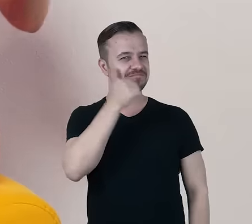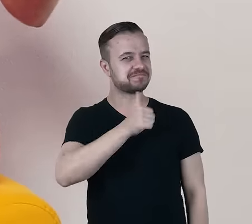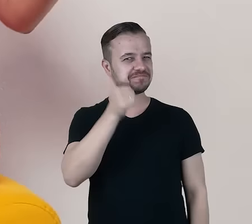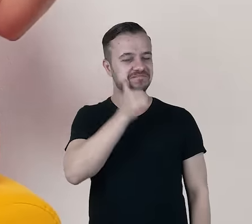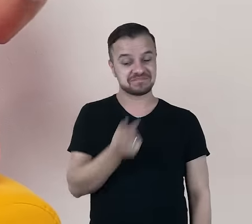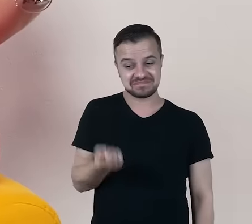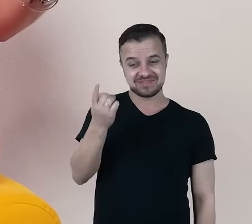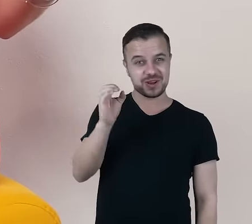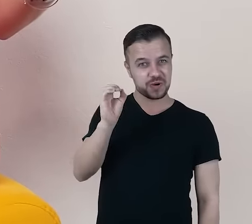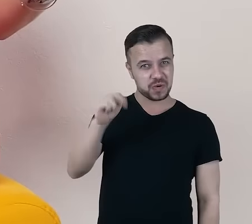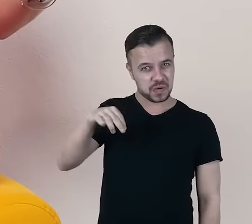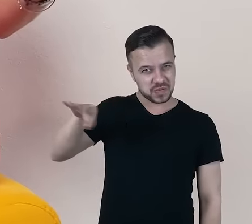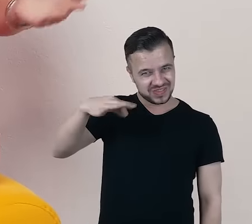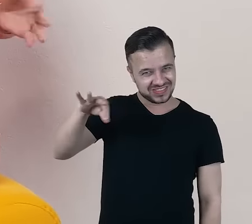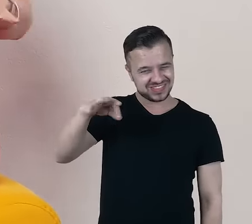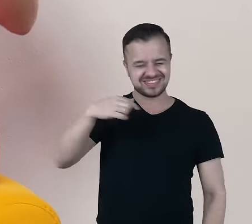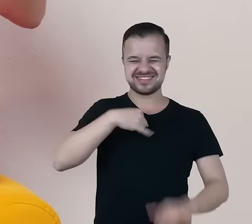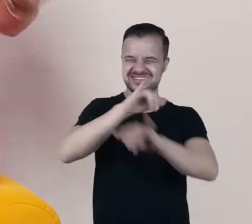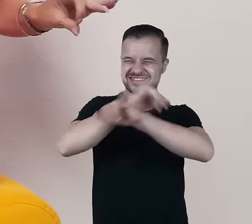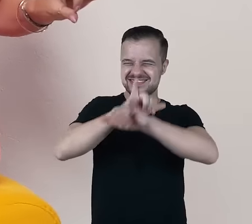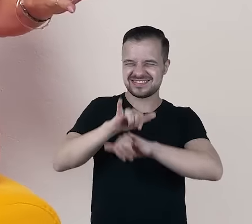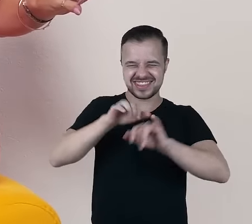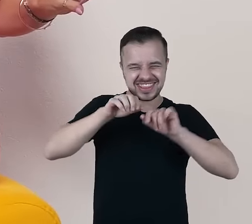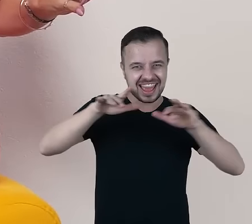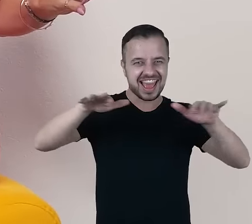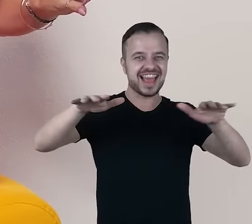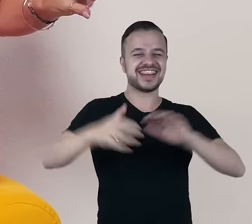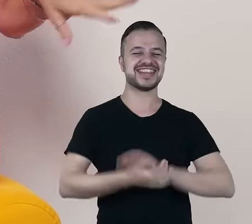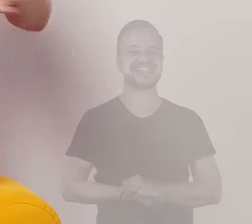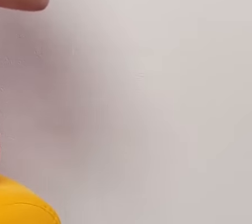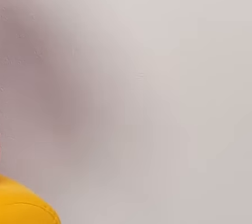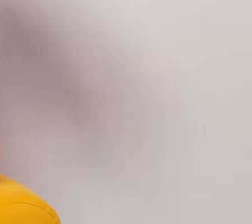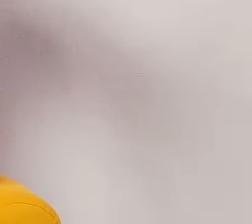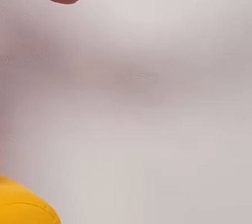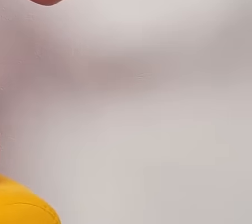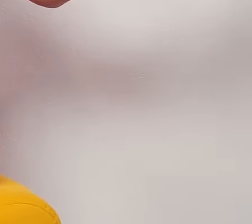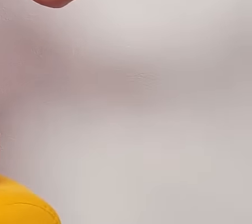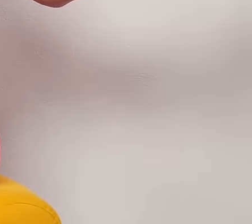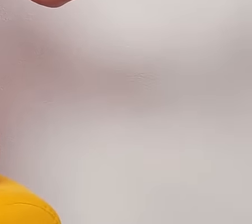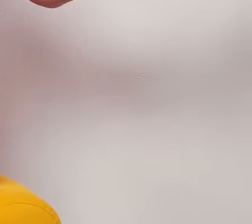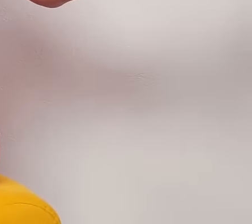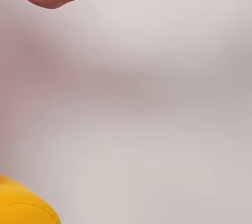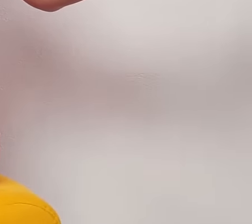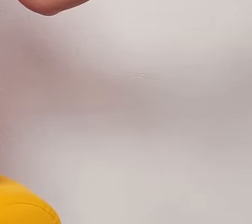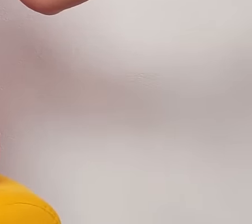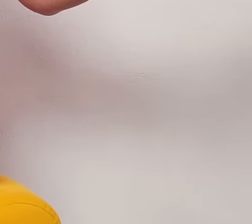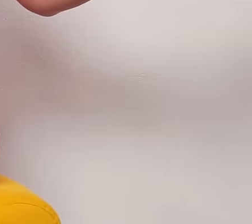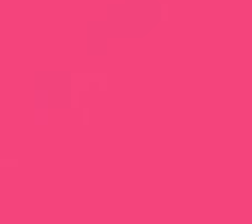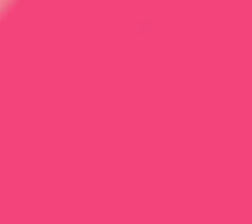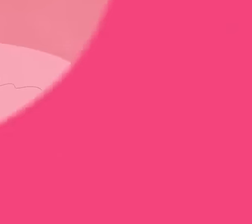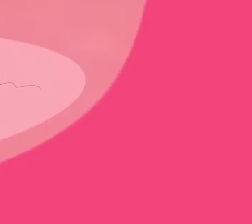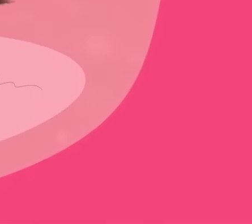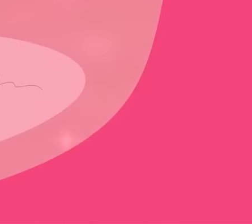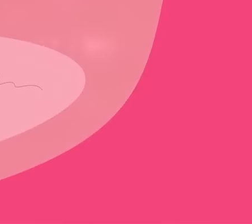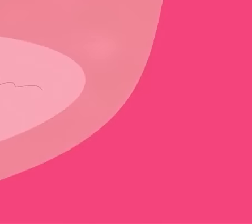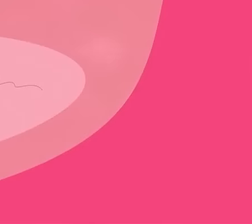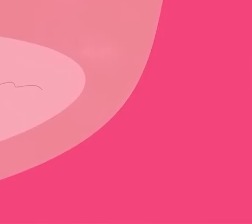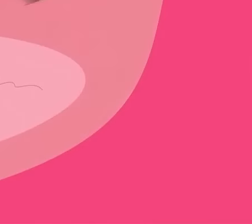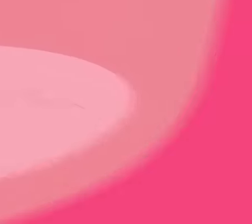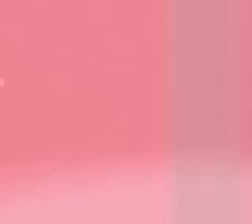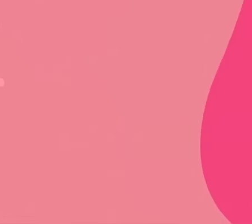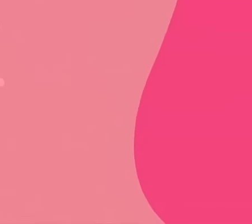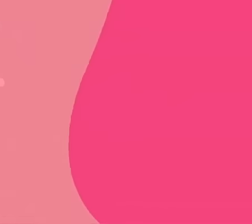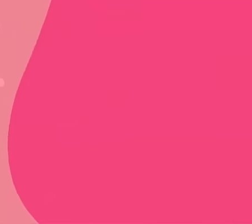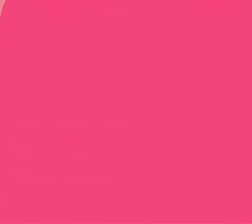canal, compartilha o vídeo com as amigas, ativa as notificações também porque quero ver esse vídeo bombando muito!